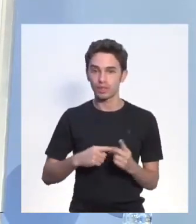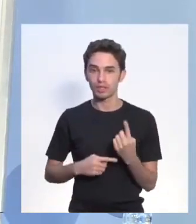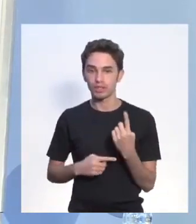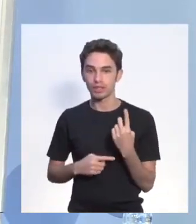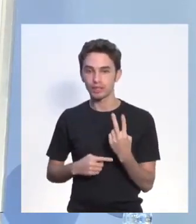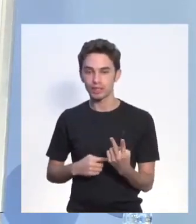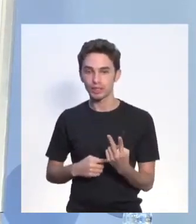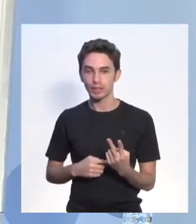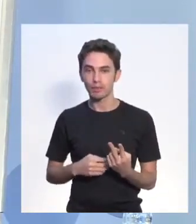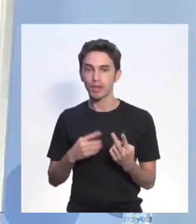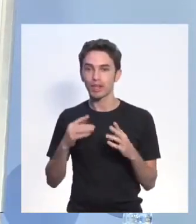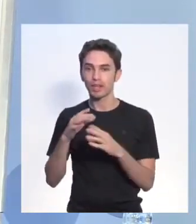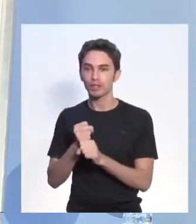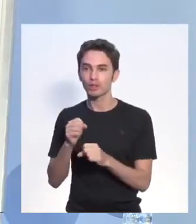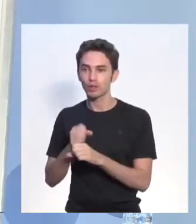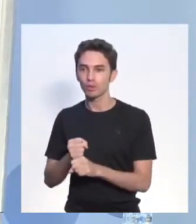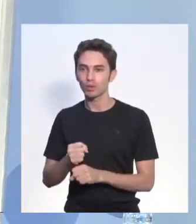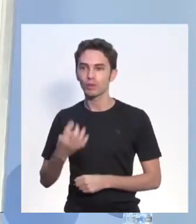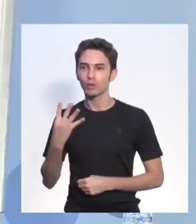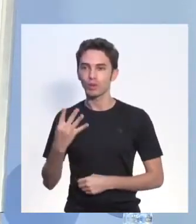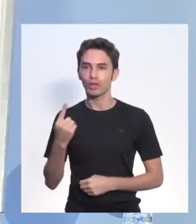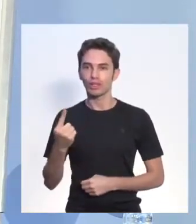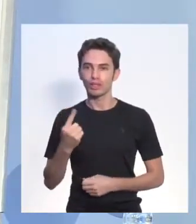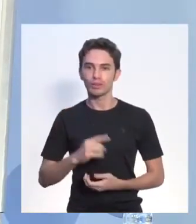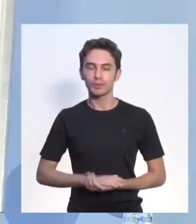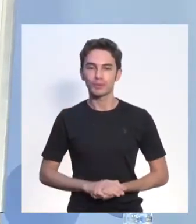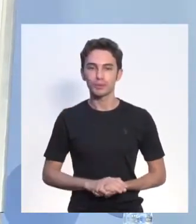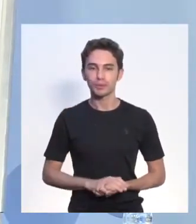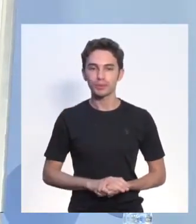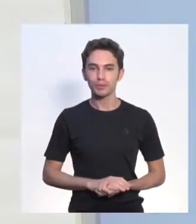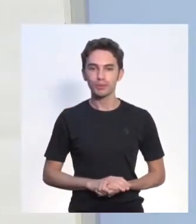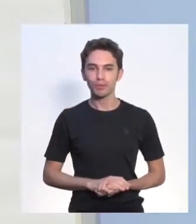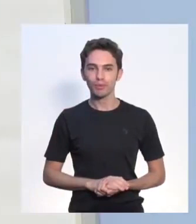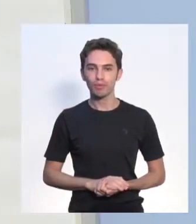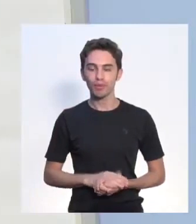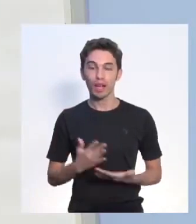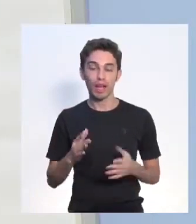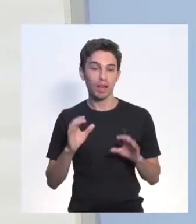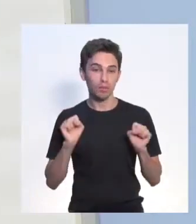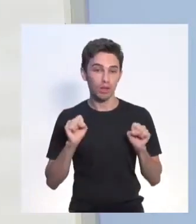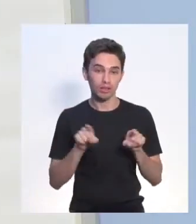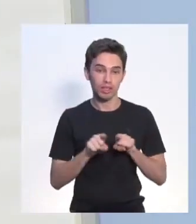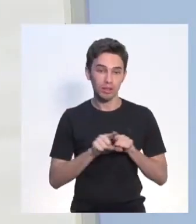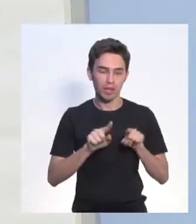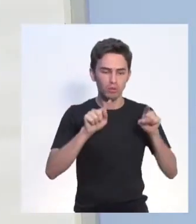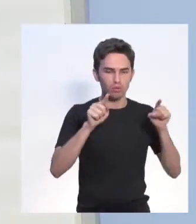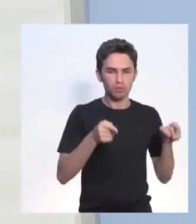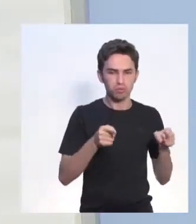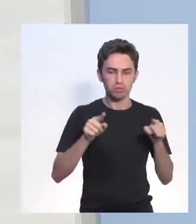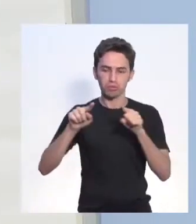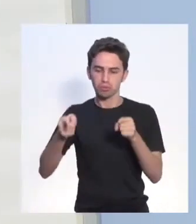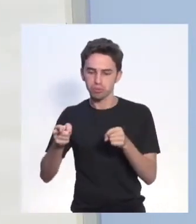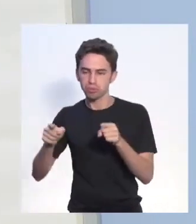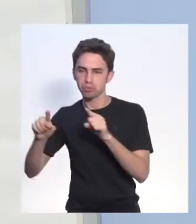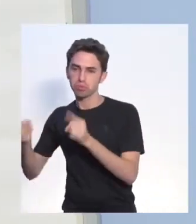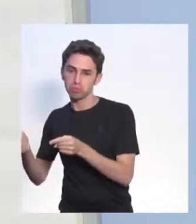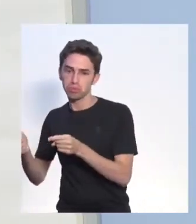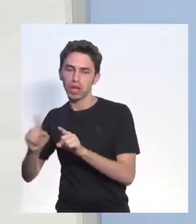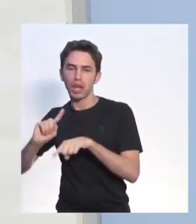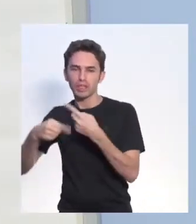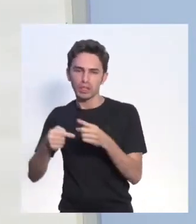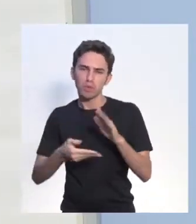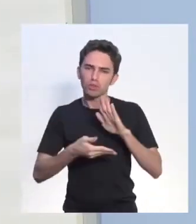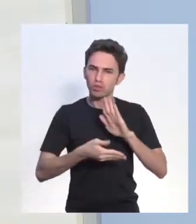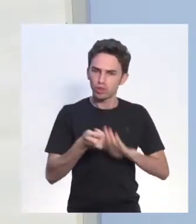vale 41. Poderia ter colocado um parênteses aqui em volta de cada um dos lados, para depois tirar o parênteses e